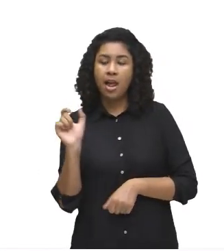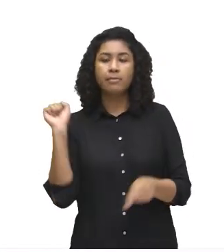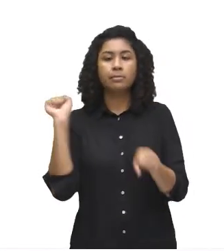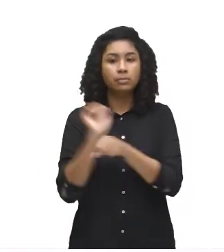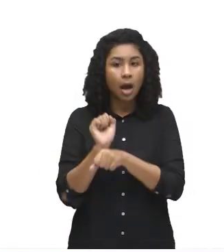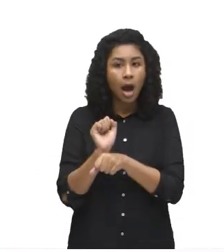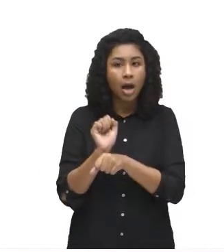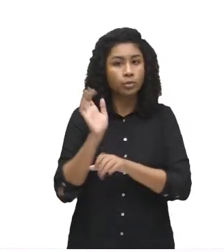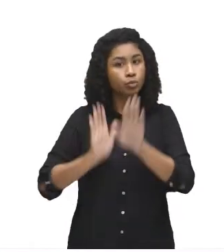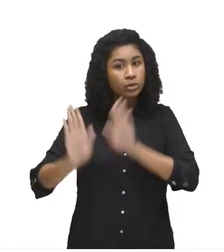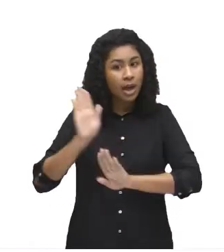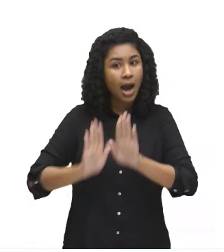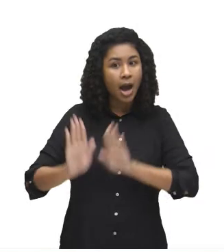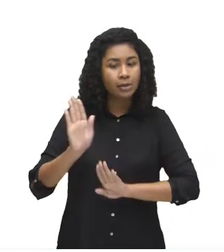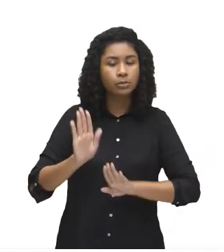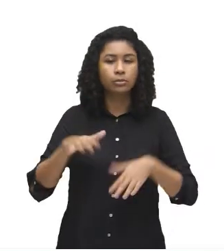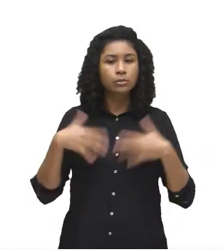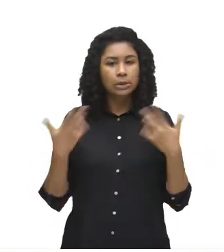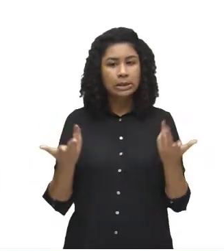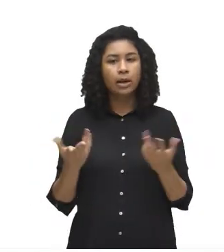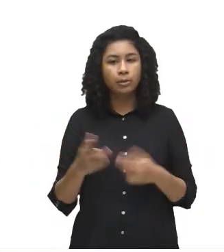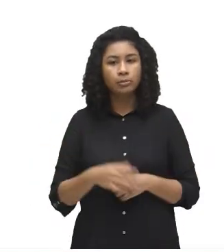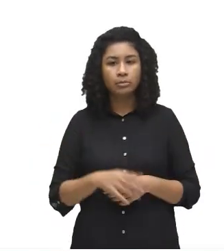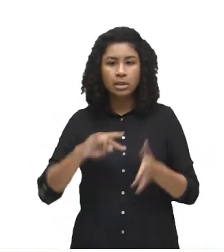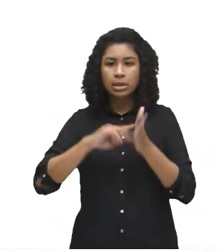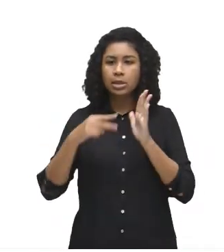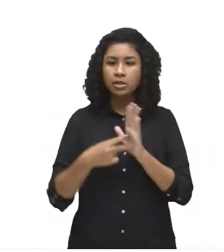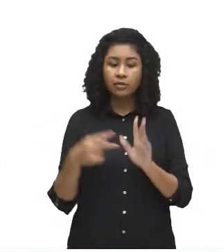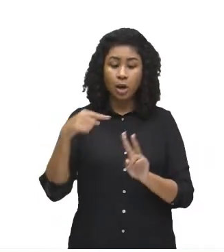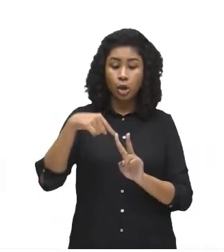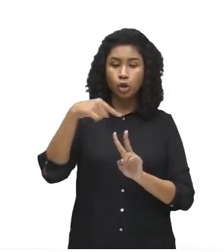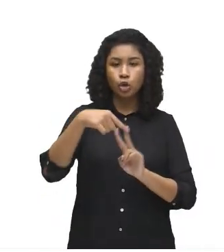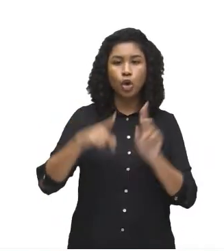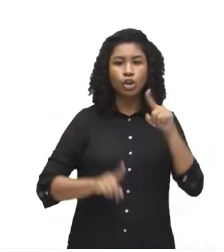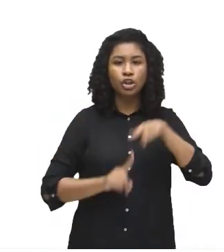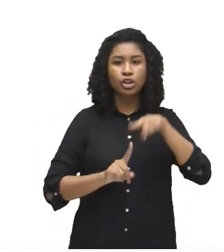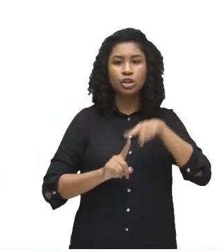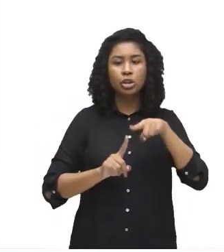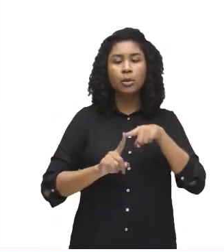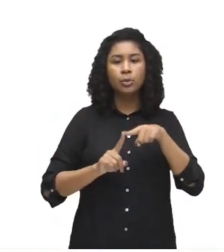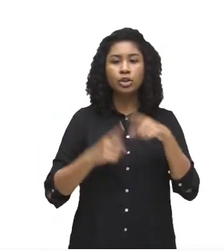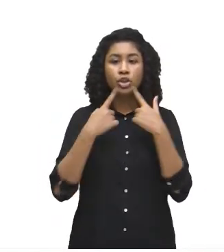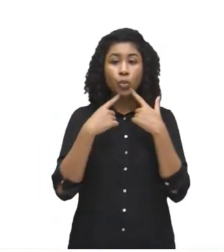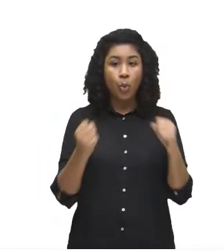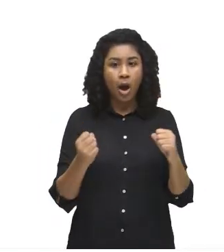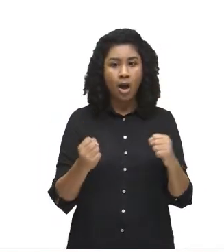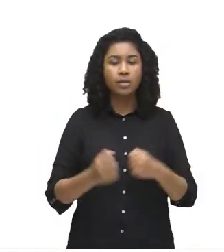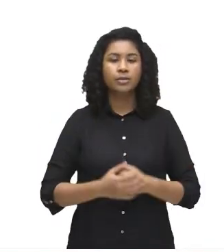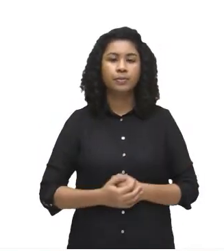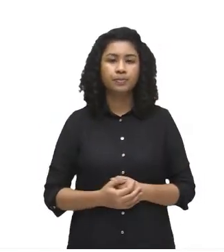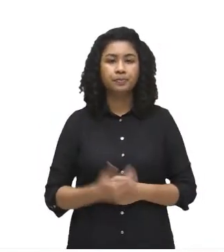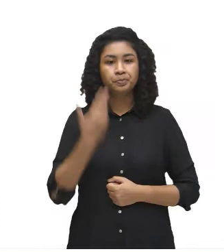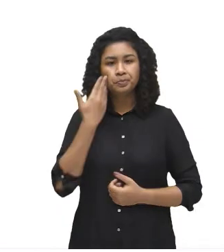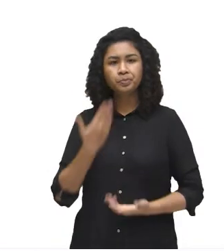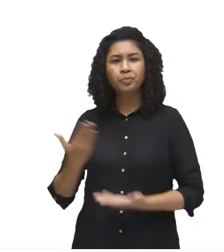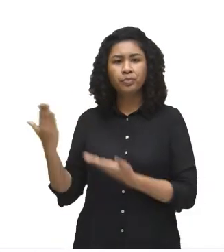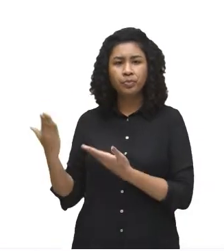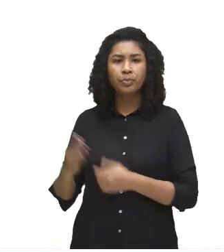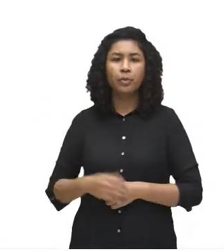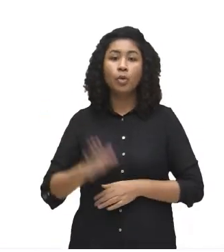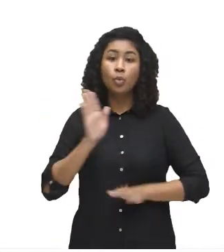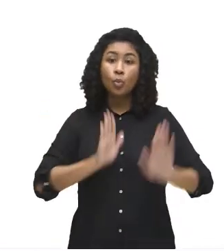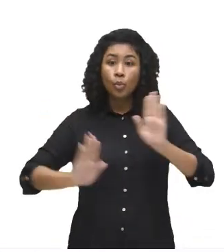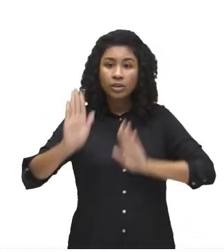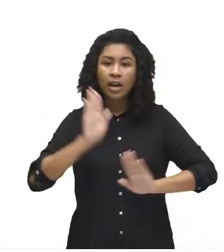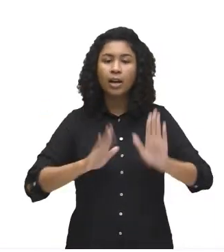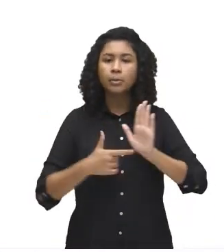exemplo, o vermelho, o fundo vermelho, e utilizei também o cuidado, né? Simbolizando o momento que está sendo vivido, como você está